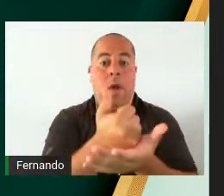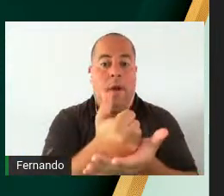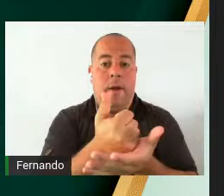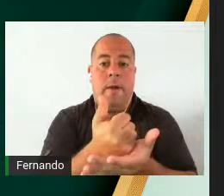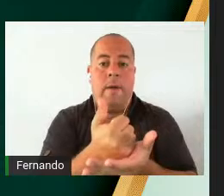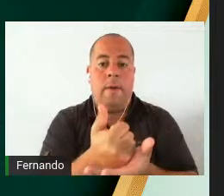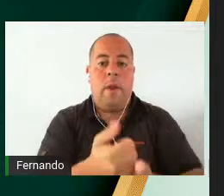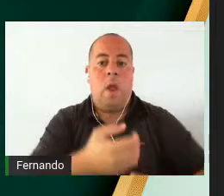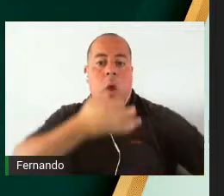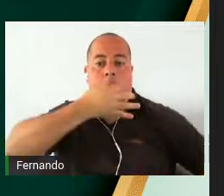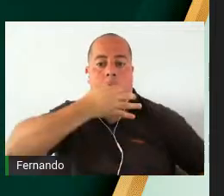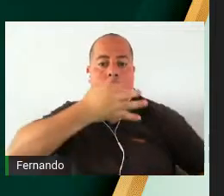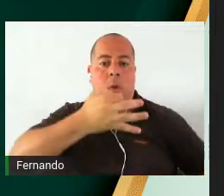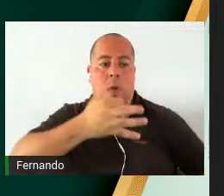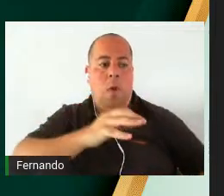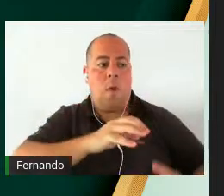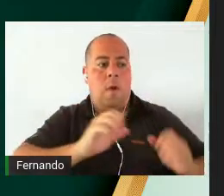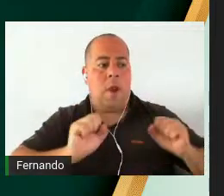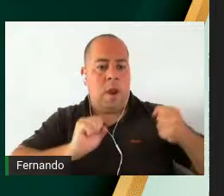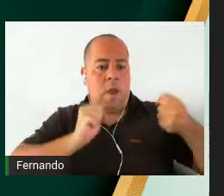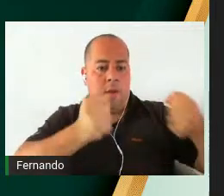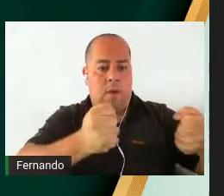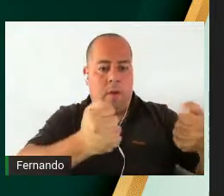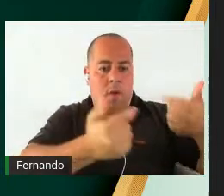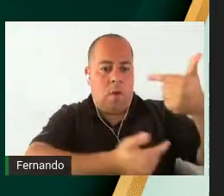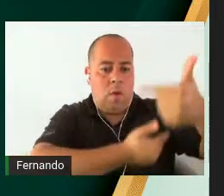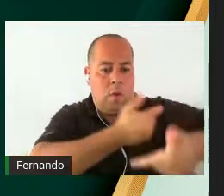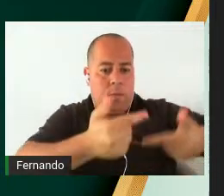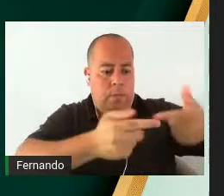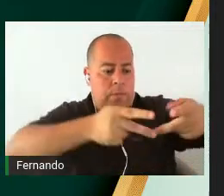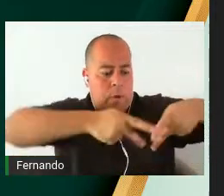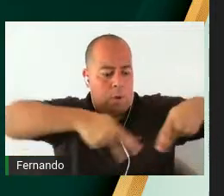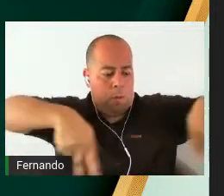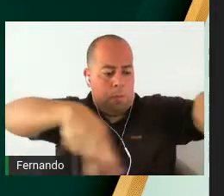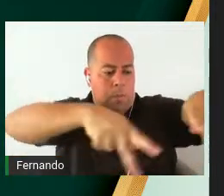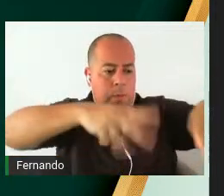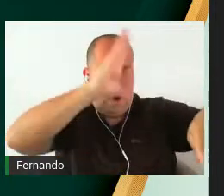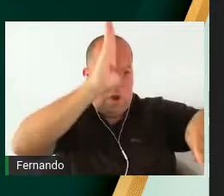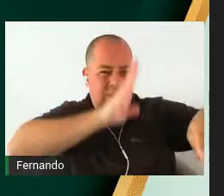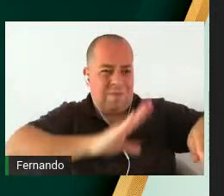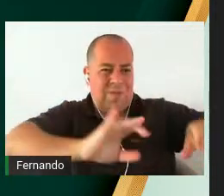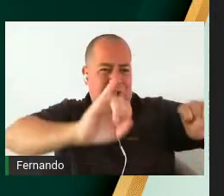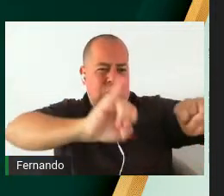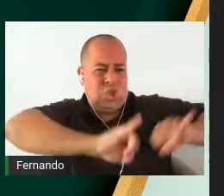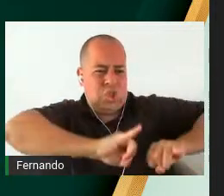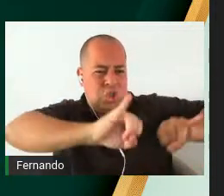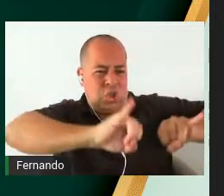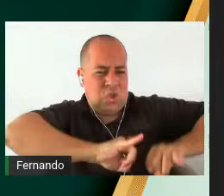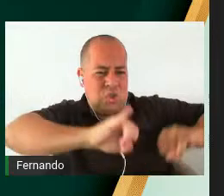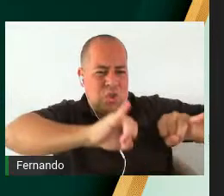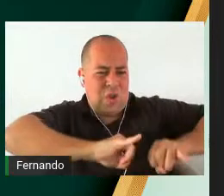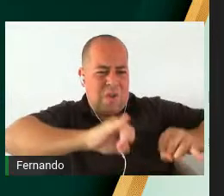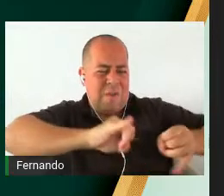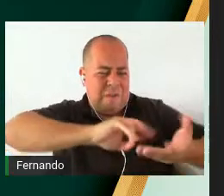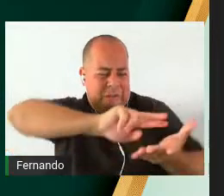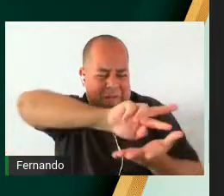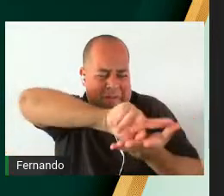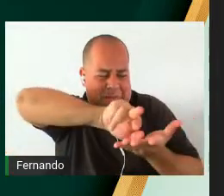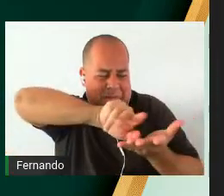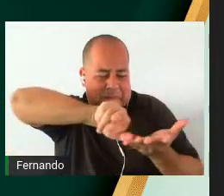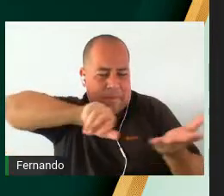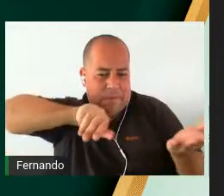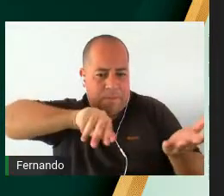posicionando ao lado dos trabalhadores, do povo brasileiro que sofre com tantas carências materiais, ao